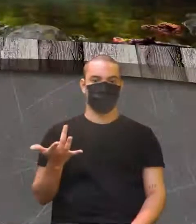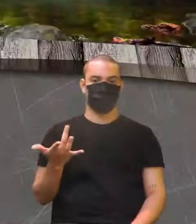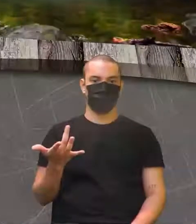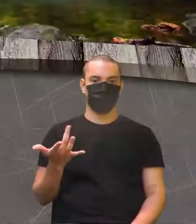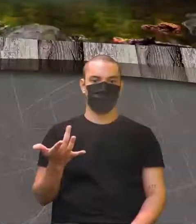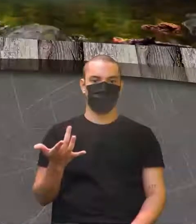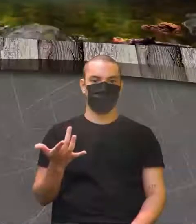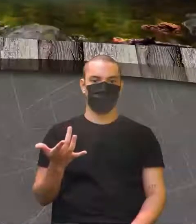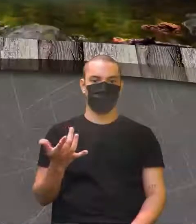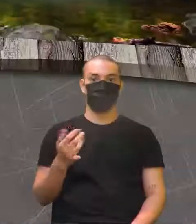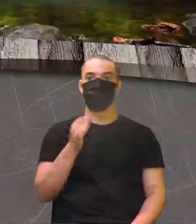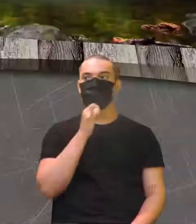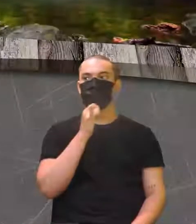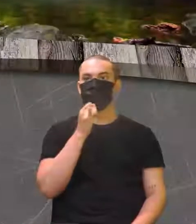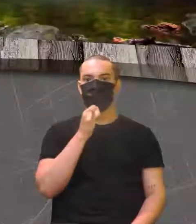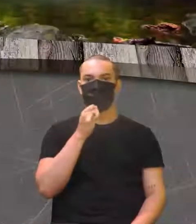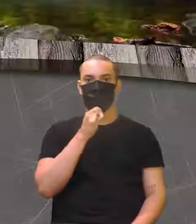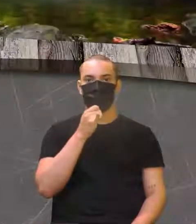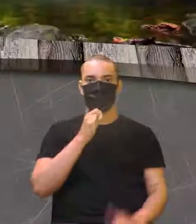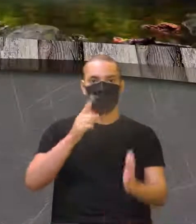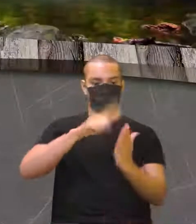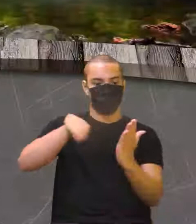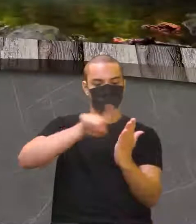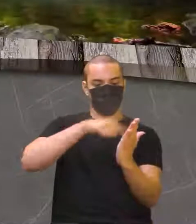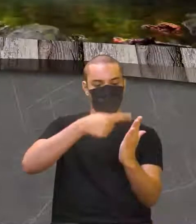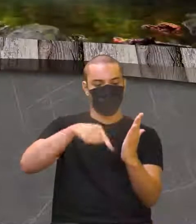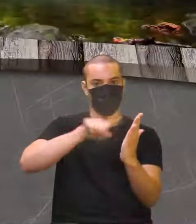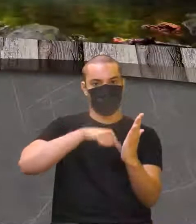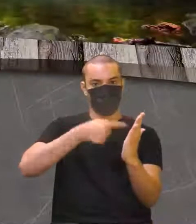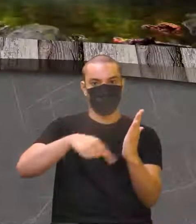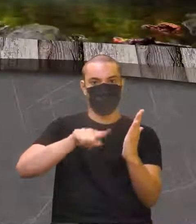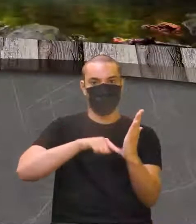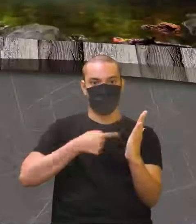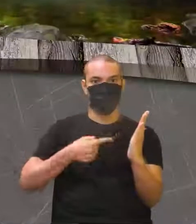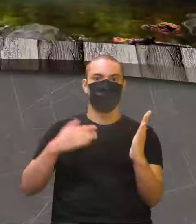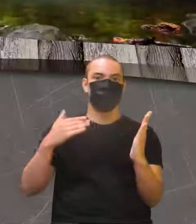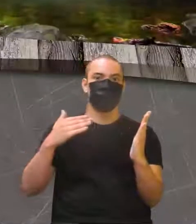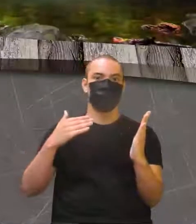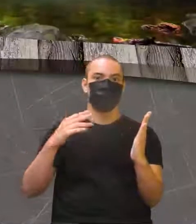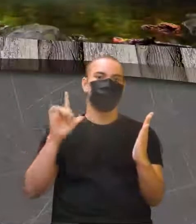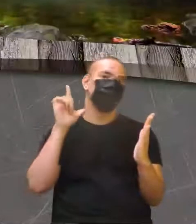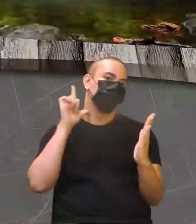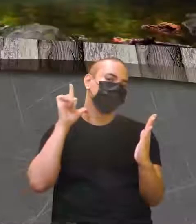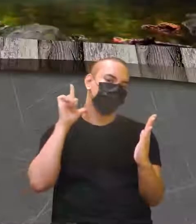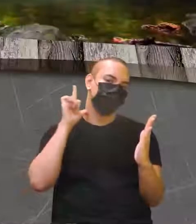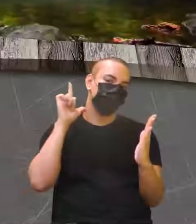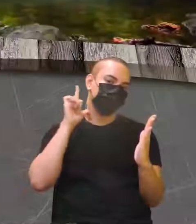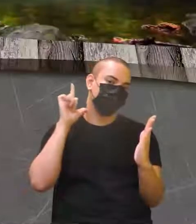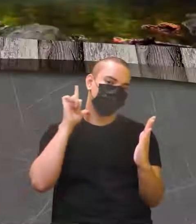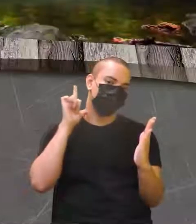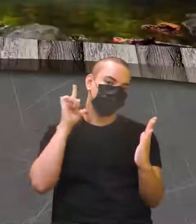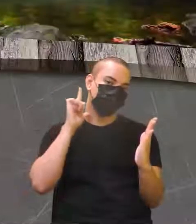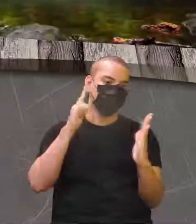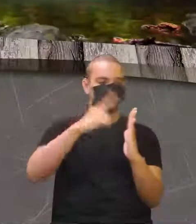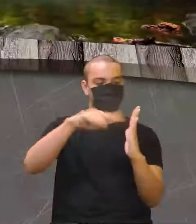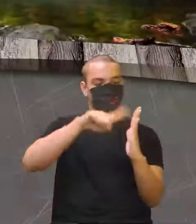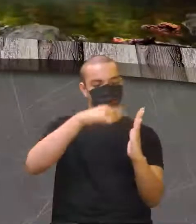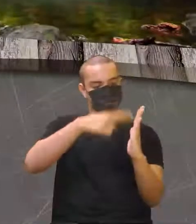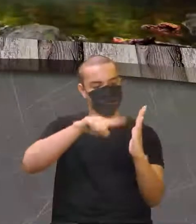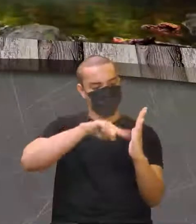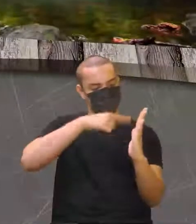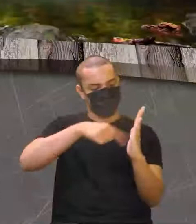Aquele jogo da loteria, tá? Faz lá, coloca os seus números. Eu não entendo muito bem isso aí não, mas joga os números lá e aí pode ser